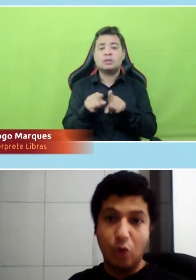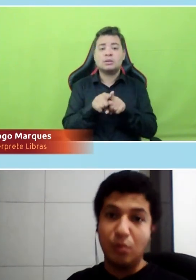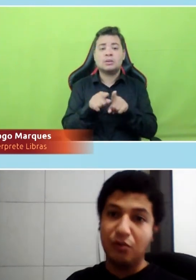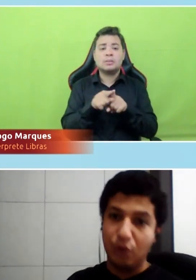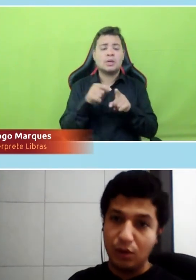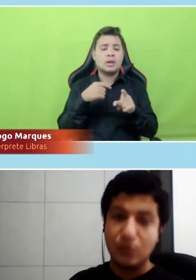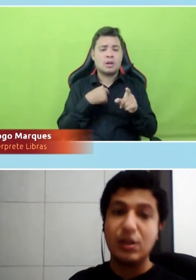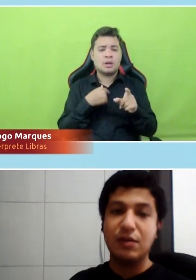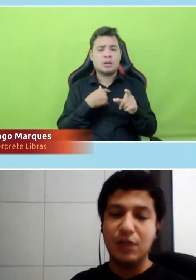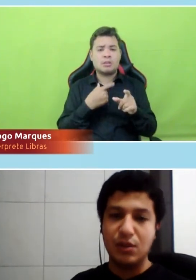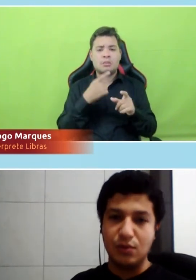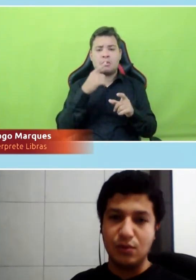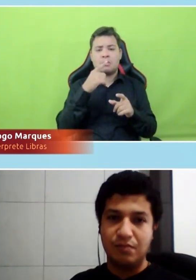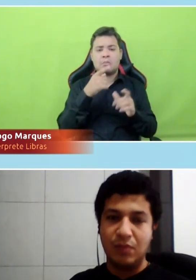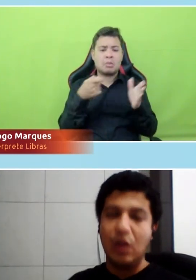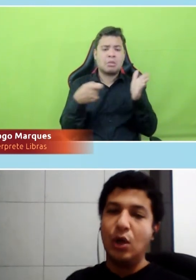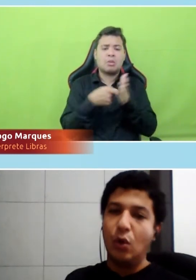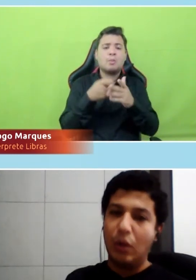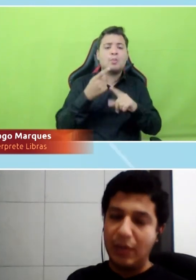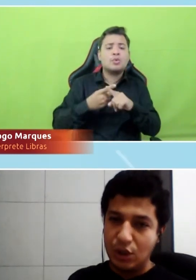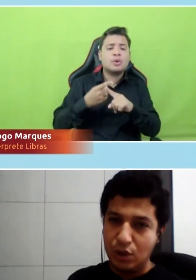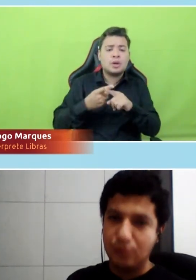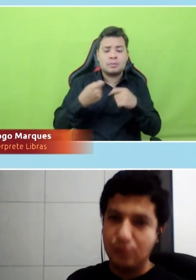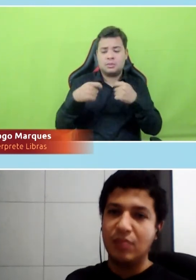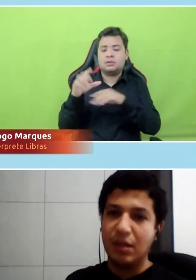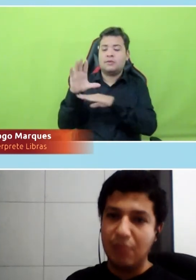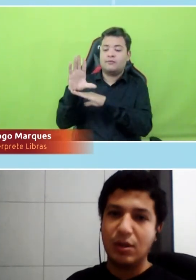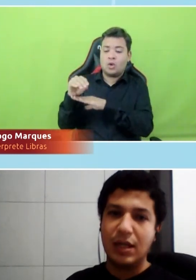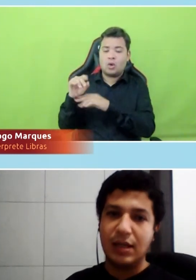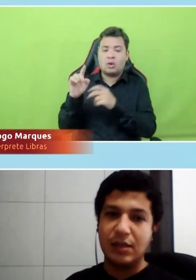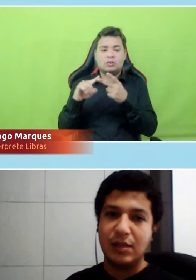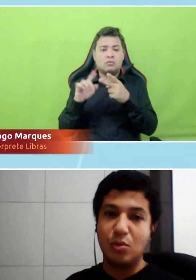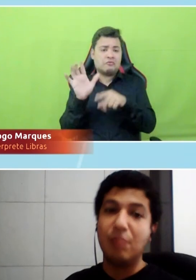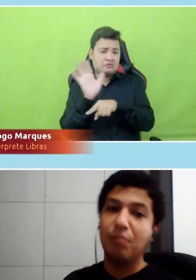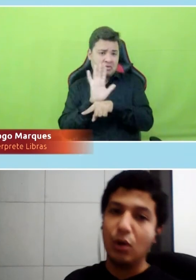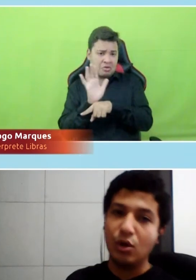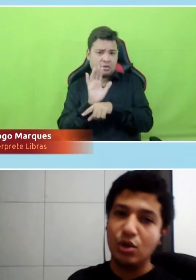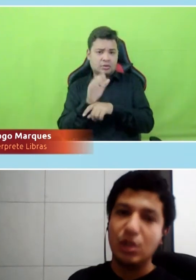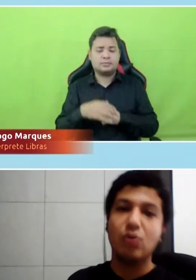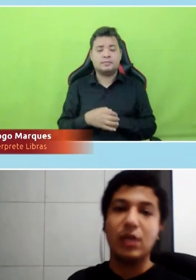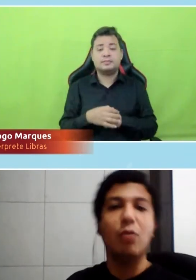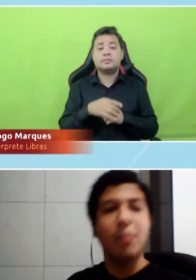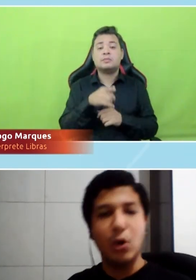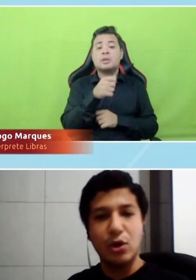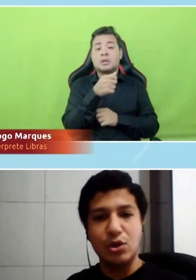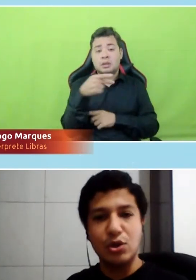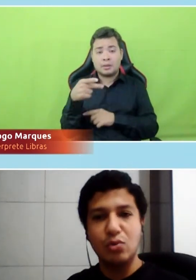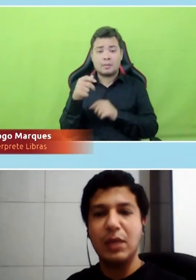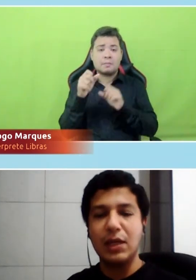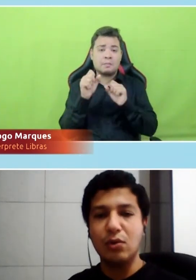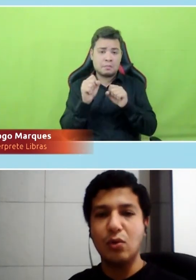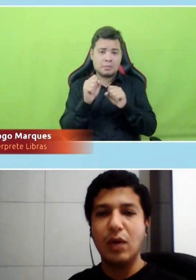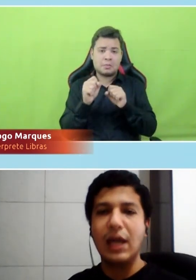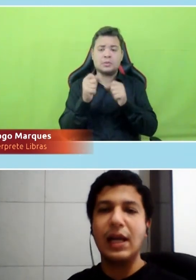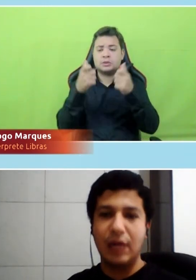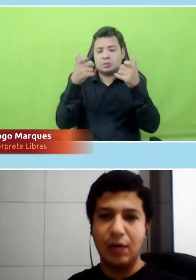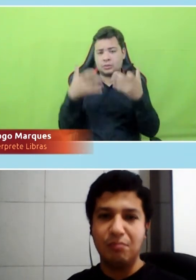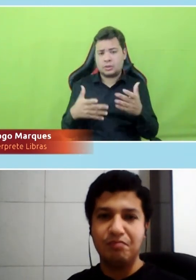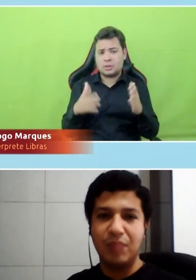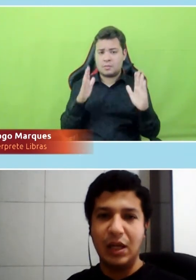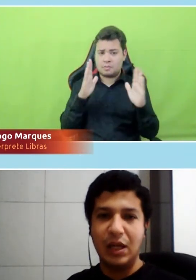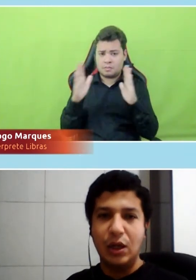como fotos e vídeos. O aplicativo também orienta sobre o que pode e o que não pode no período